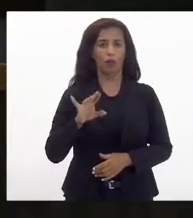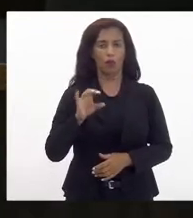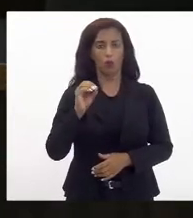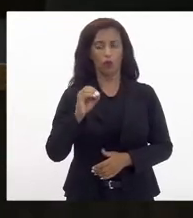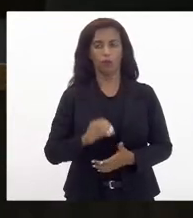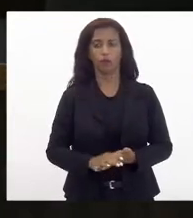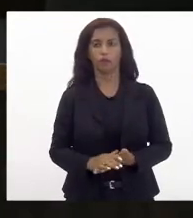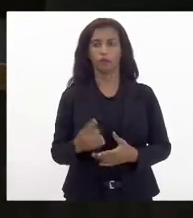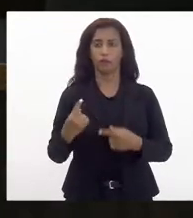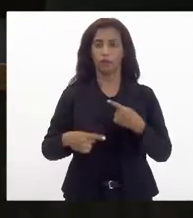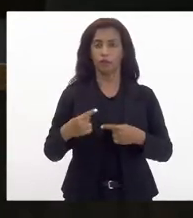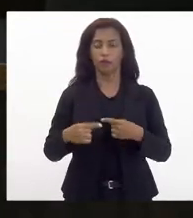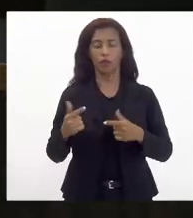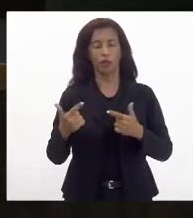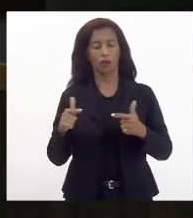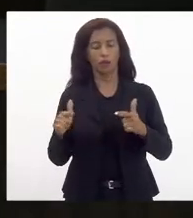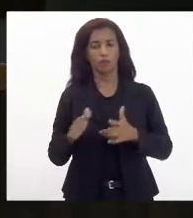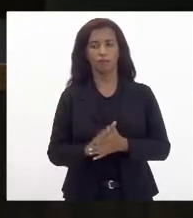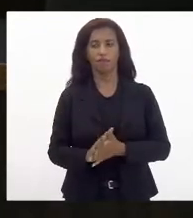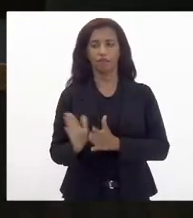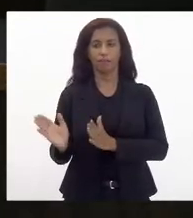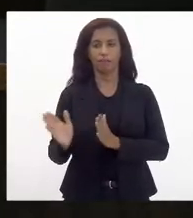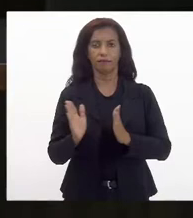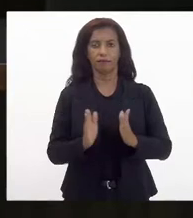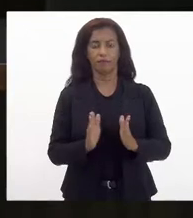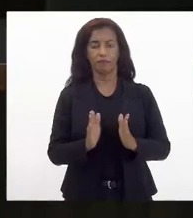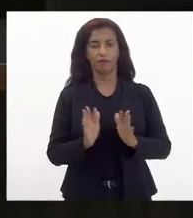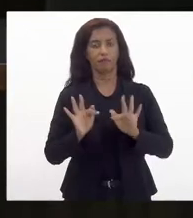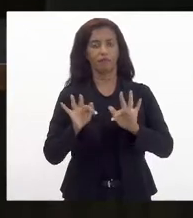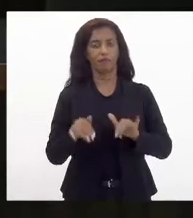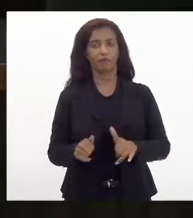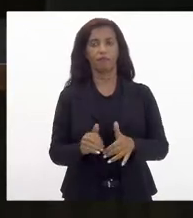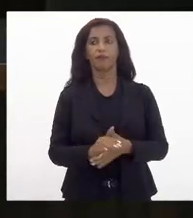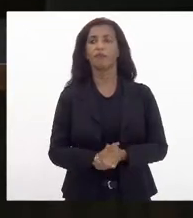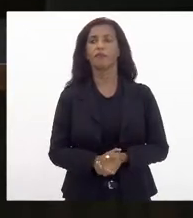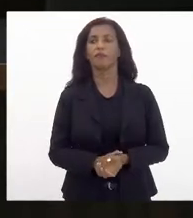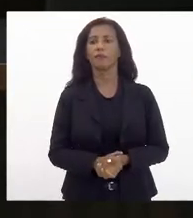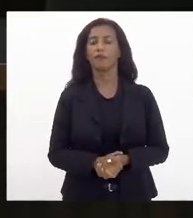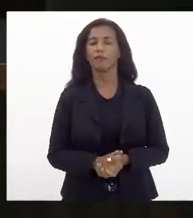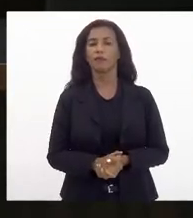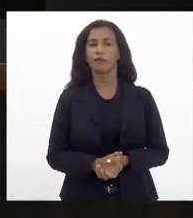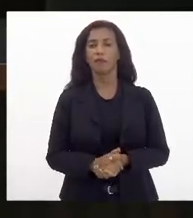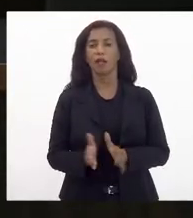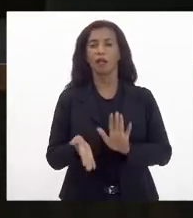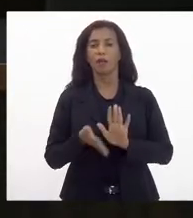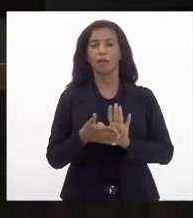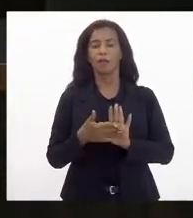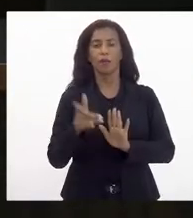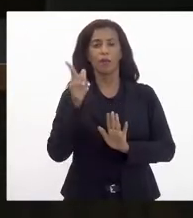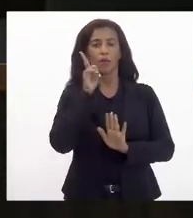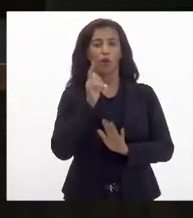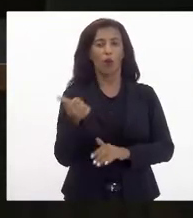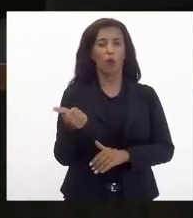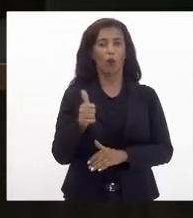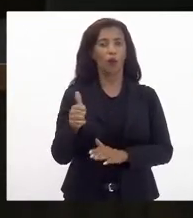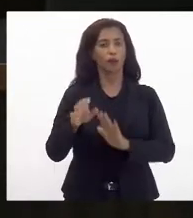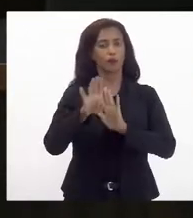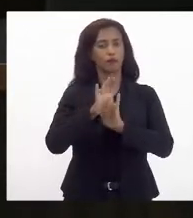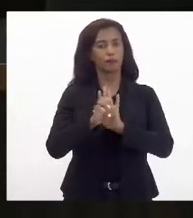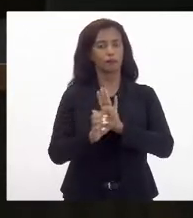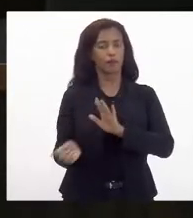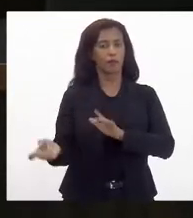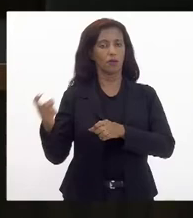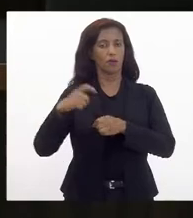Bacelar em discussão não havendo Quem Queira discutir encerrada a discussão A presente proposta recebeu 11